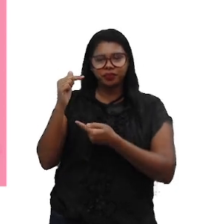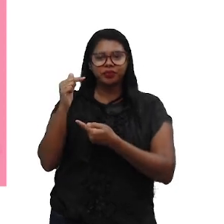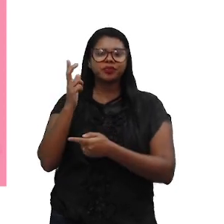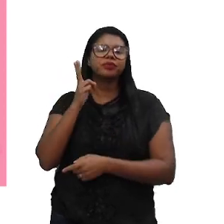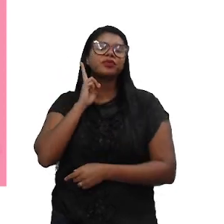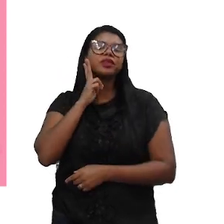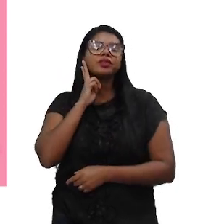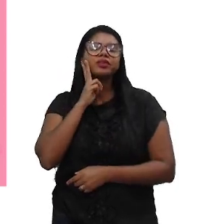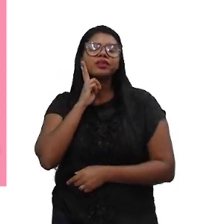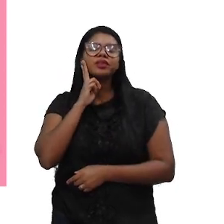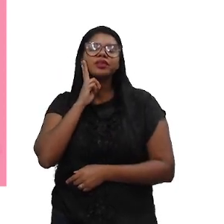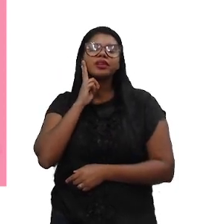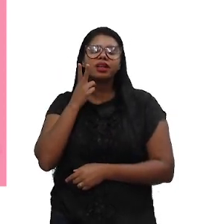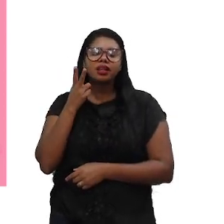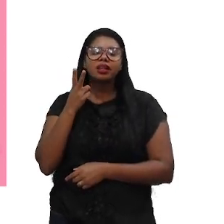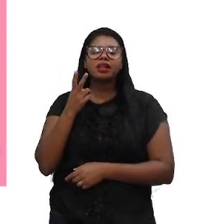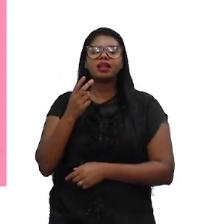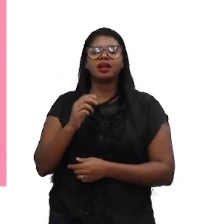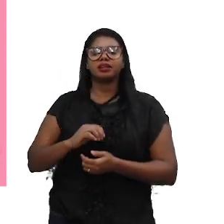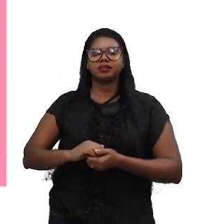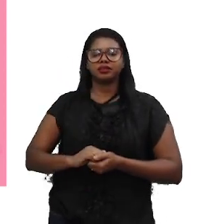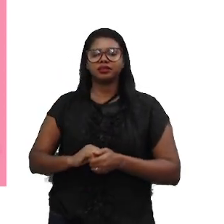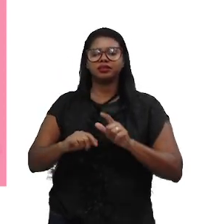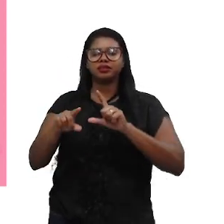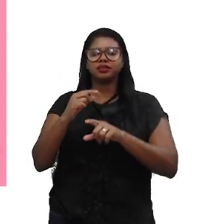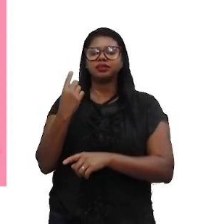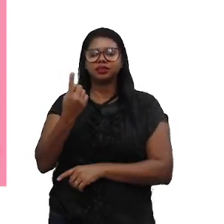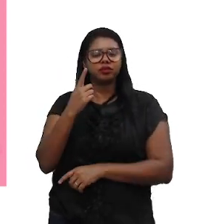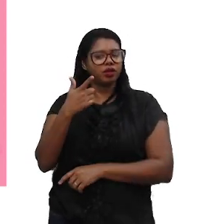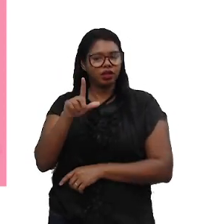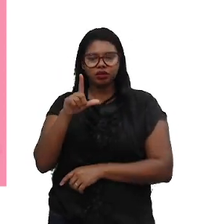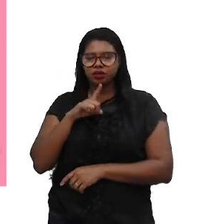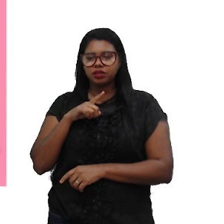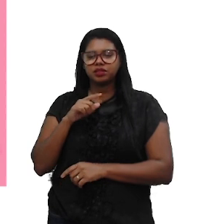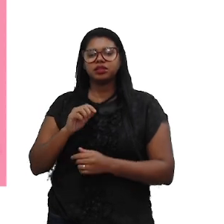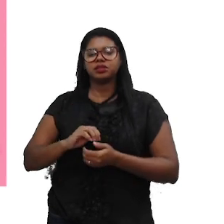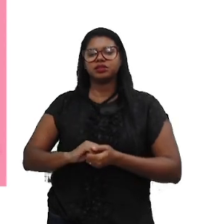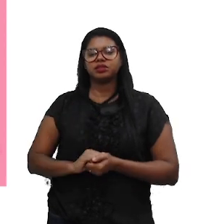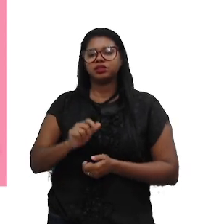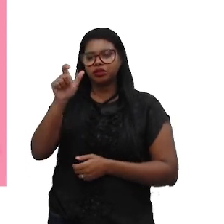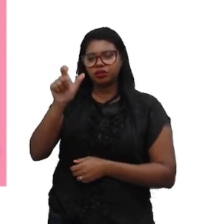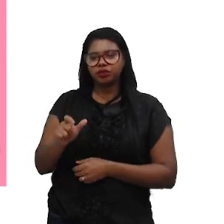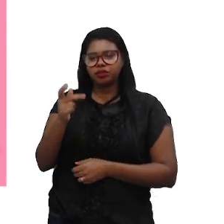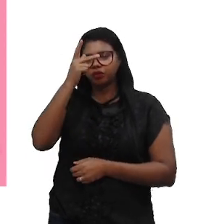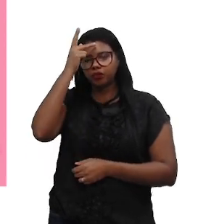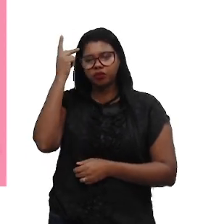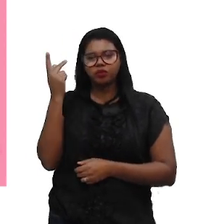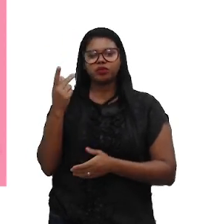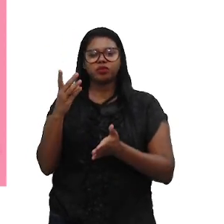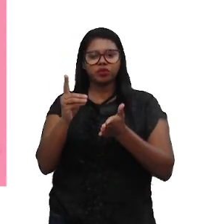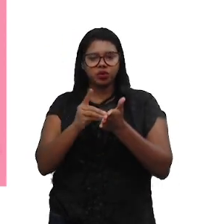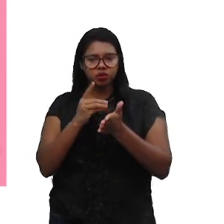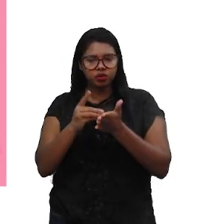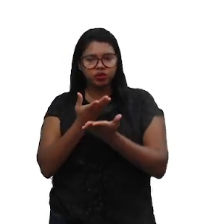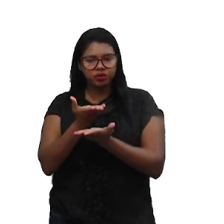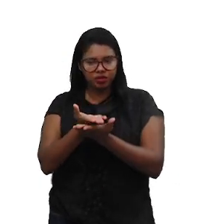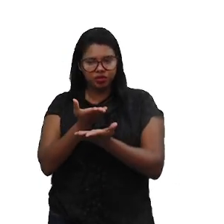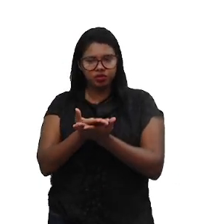é um protótipo só, tá? Ela não existe, mas foi uma pessoa, um design que fez esse